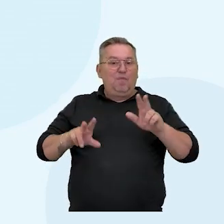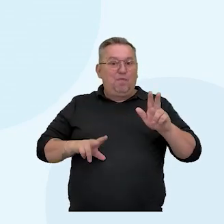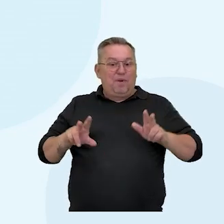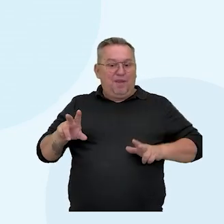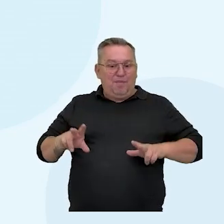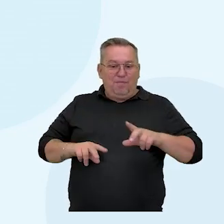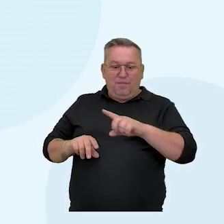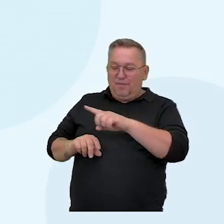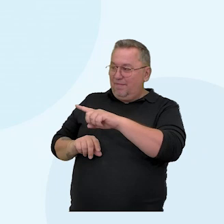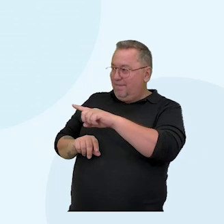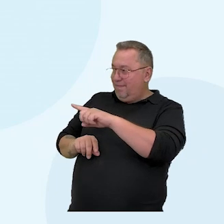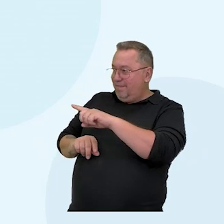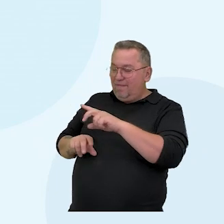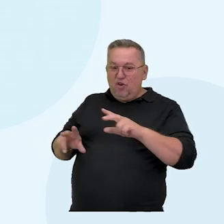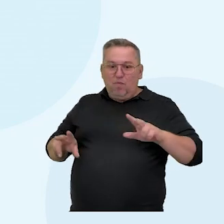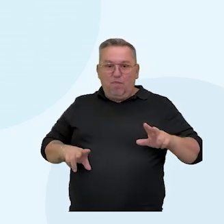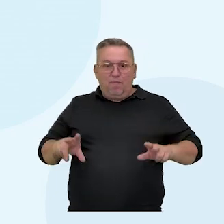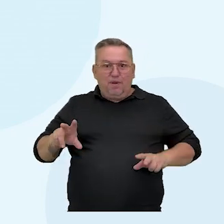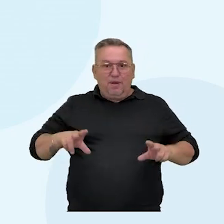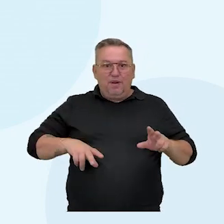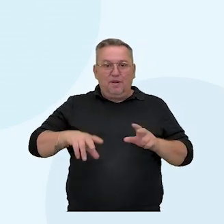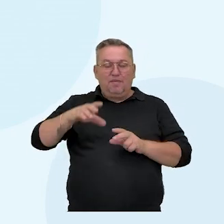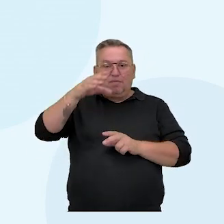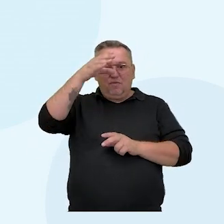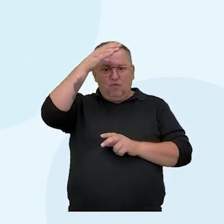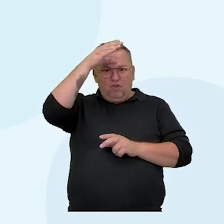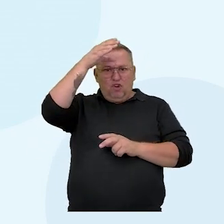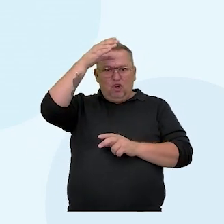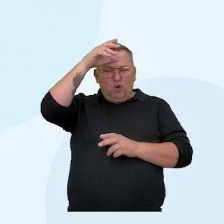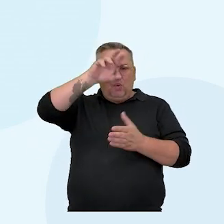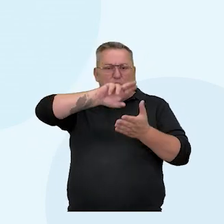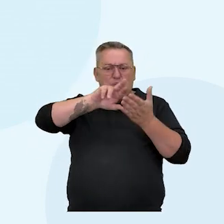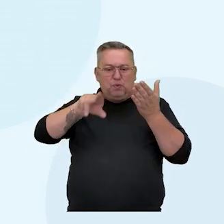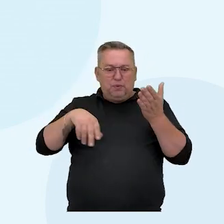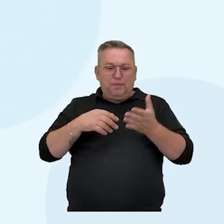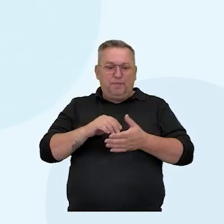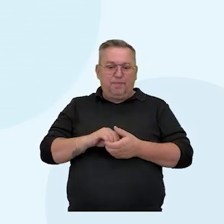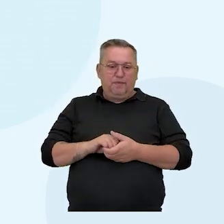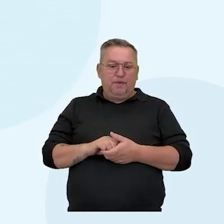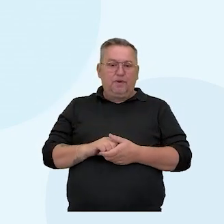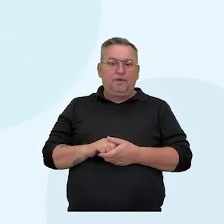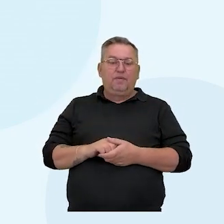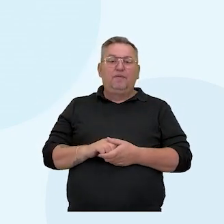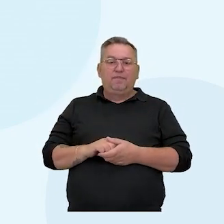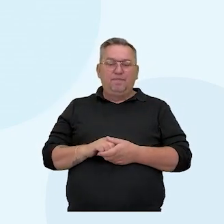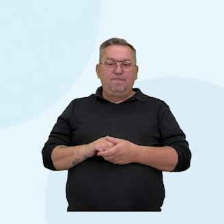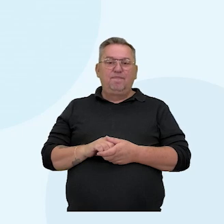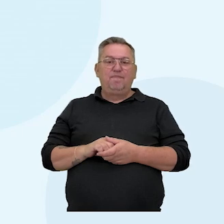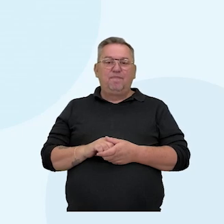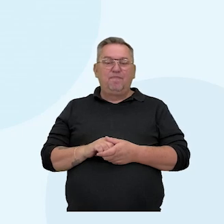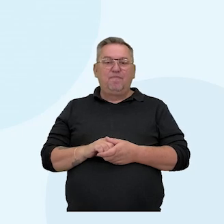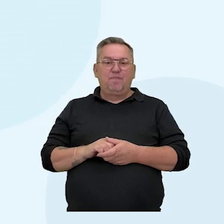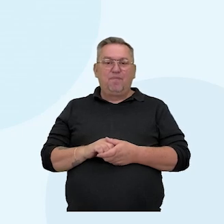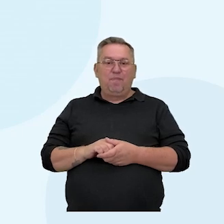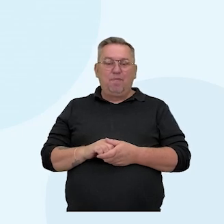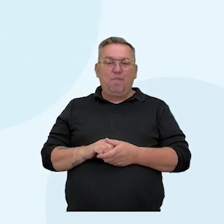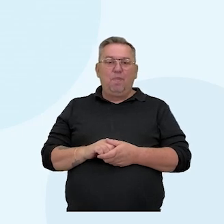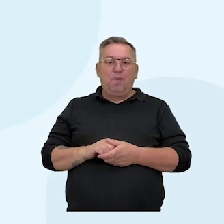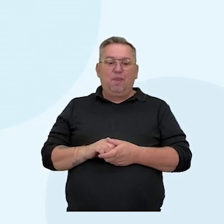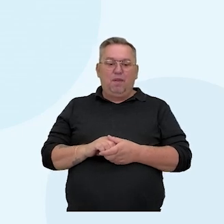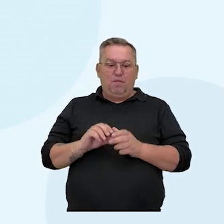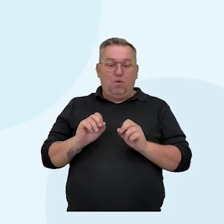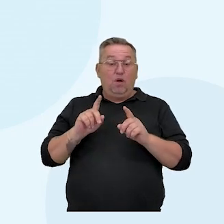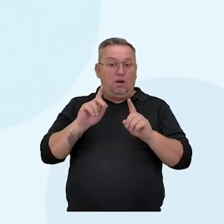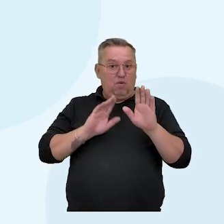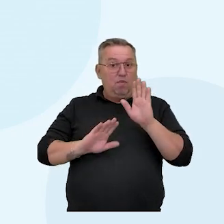primo, tios. Então, relatives são os parentes e parents quer dizer pais.